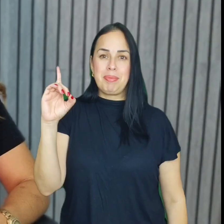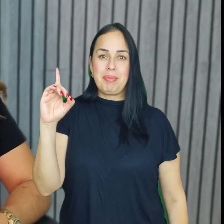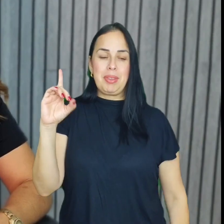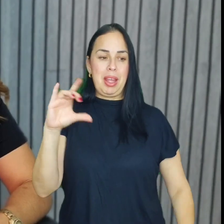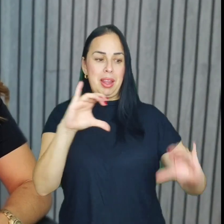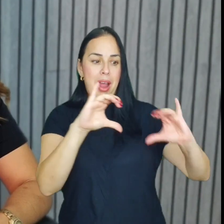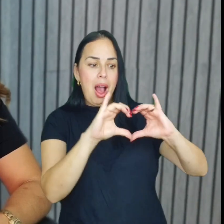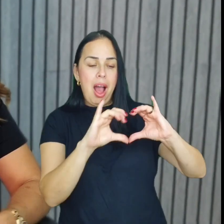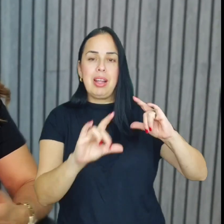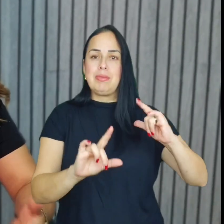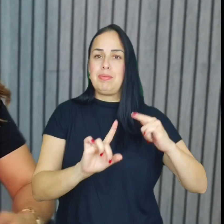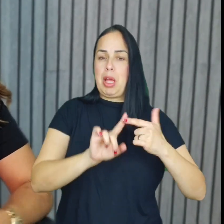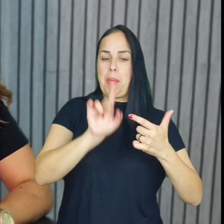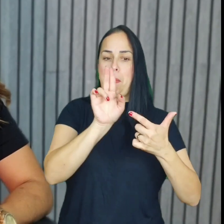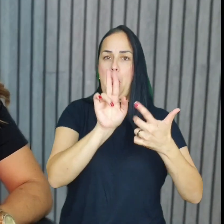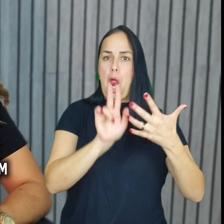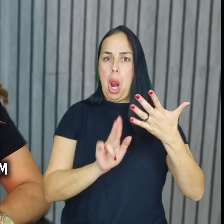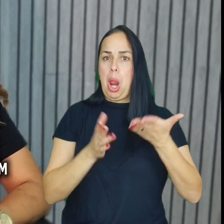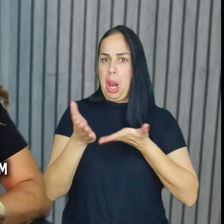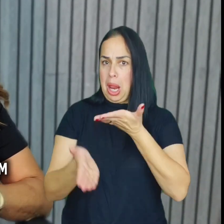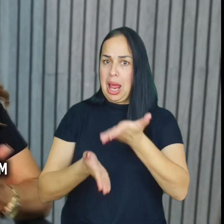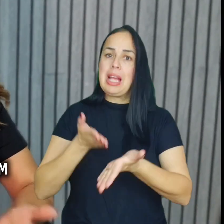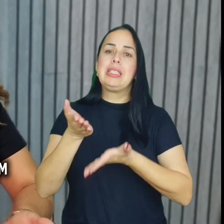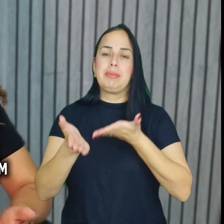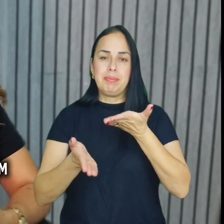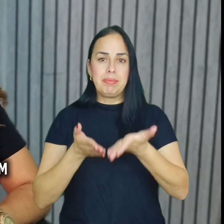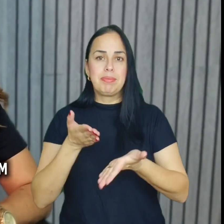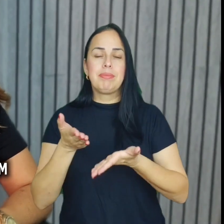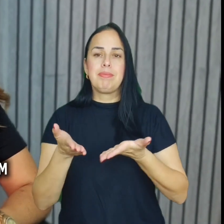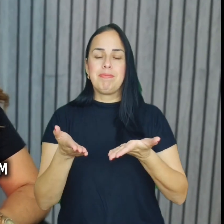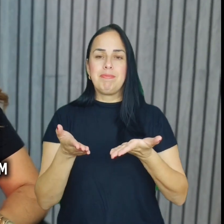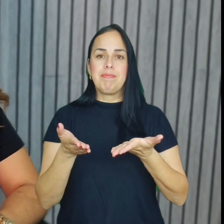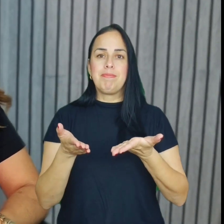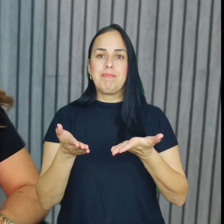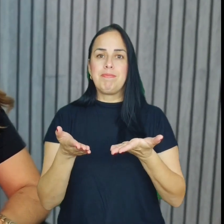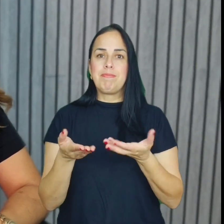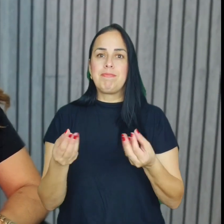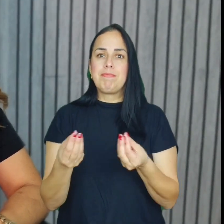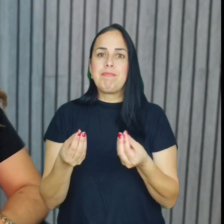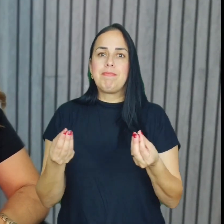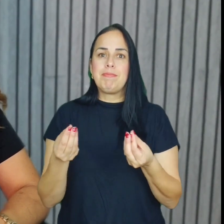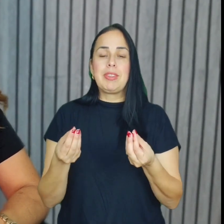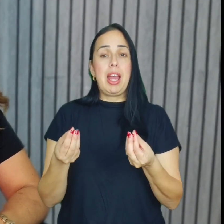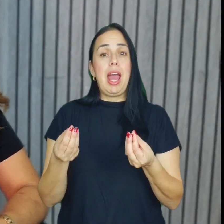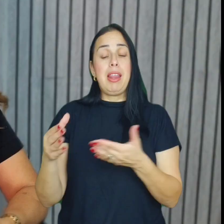hoje, através da ABS, através de muitos tratamentos que tem, né?